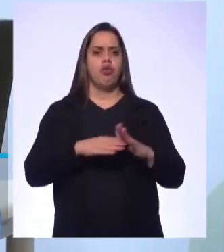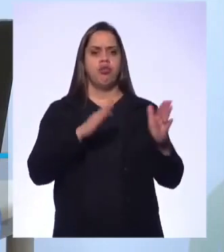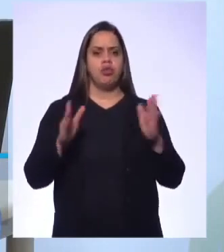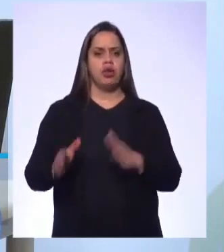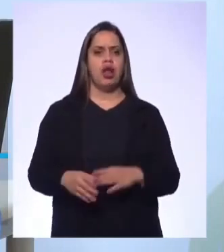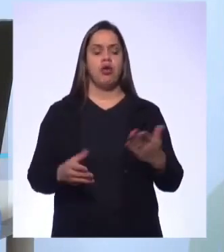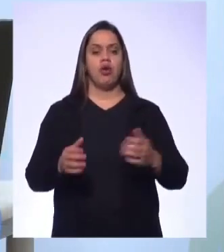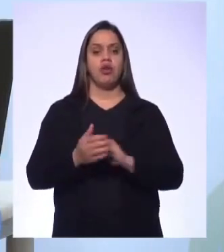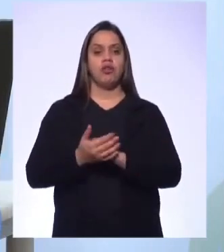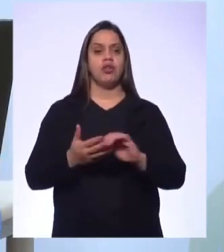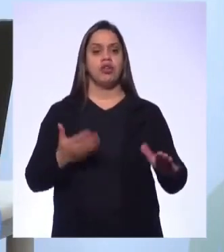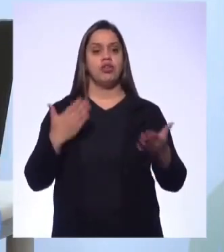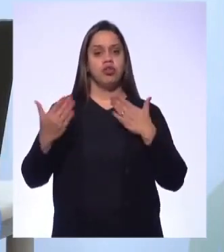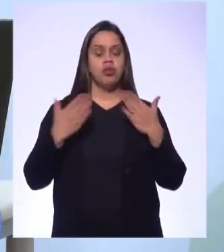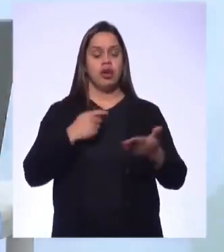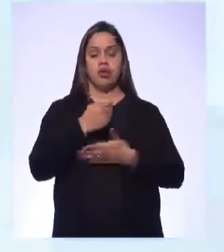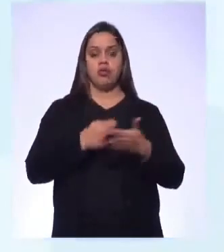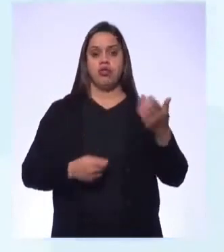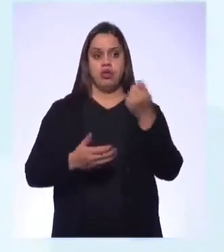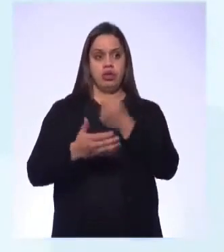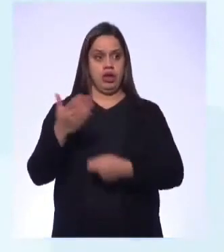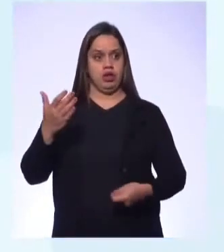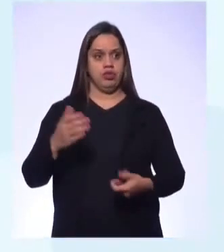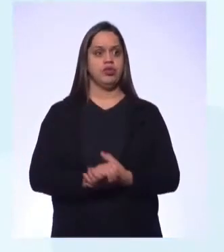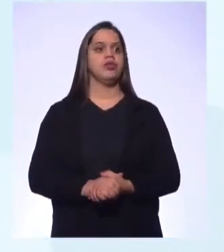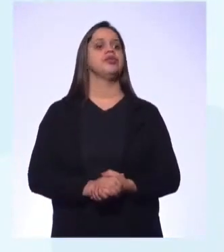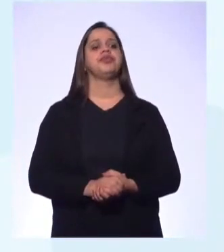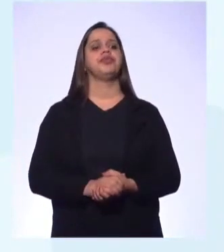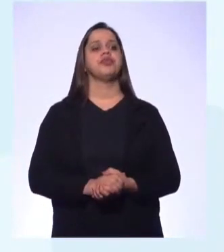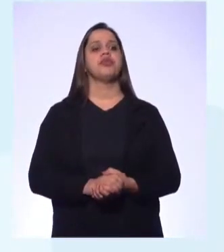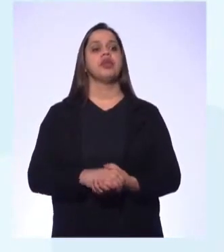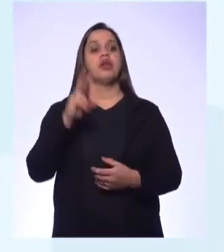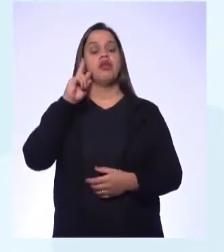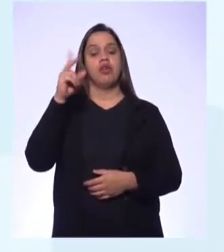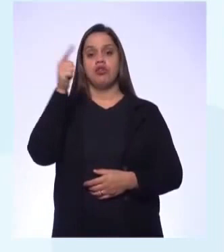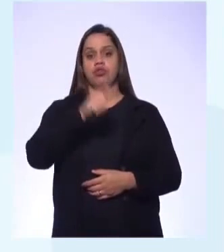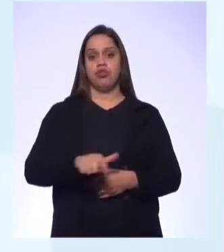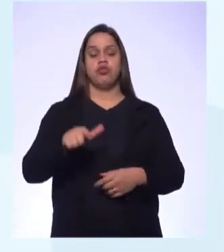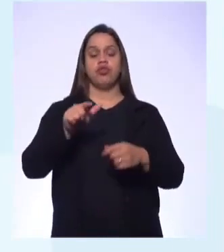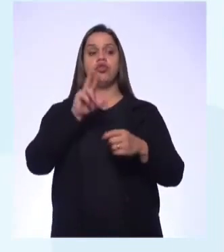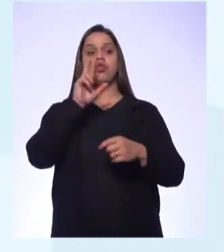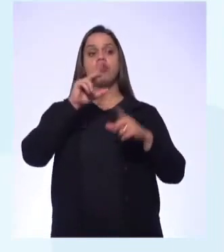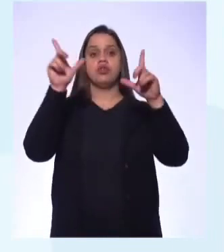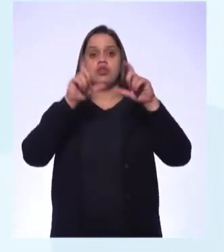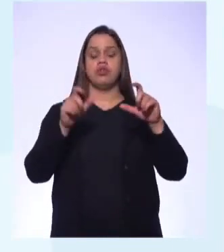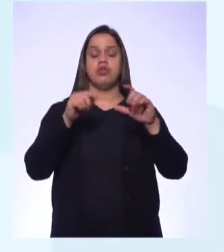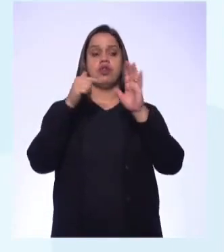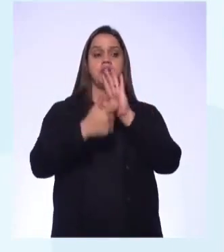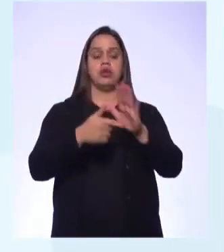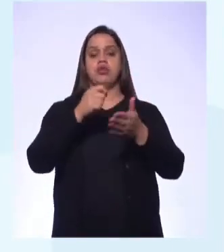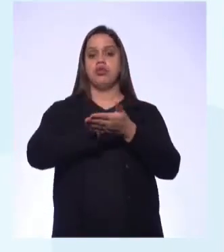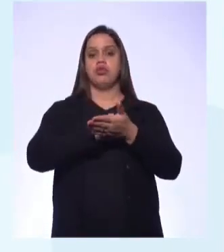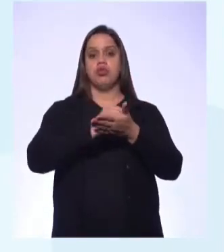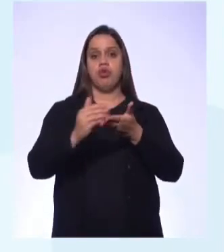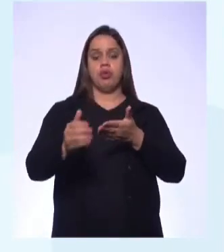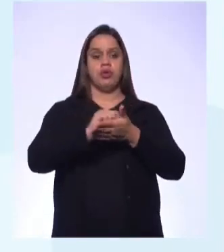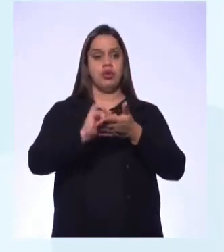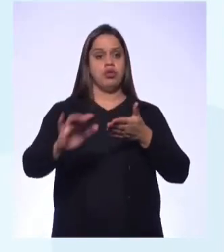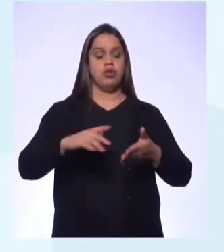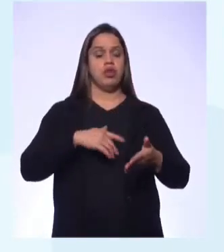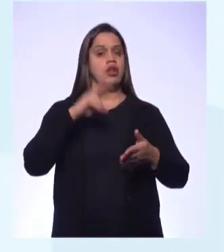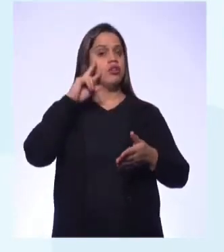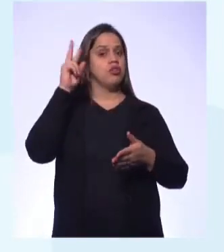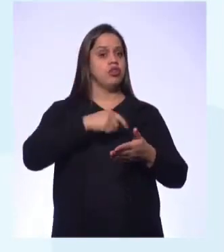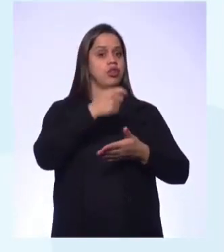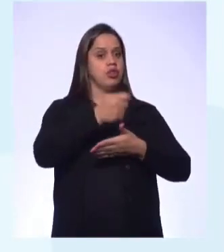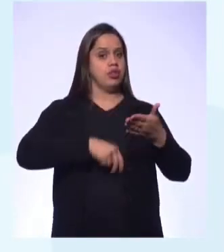agora para a atividade comparando o texto aí. Observe novamente as fotos apresentadas no início da atividade, com base nas informações do texto